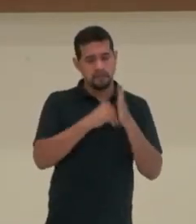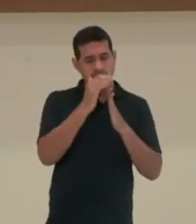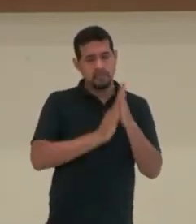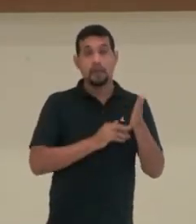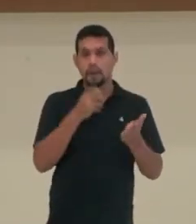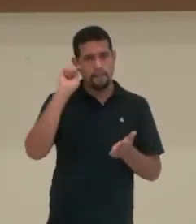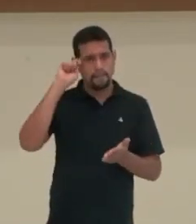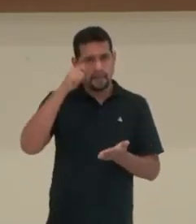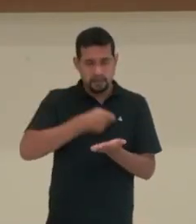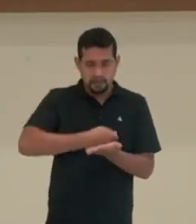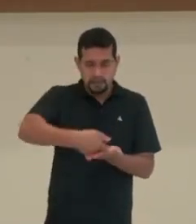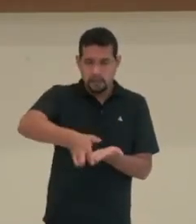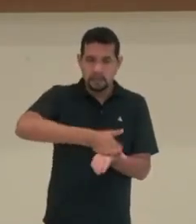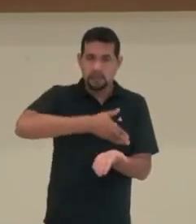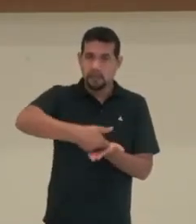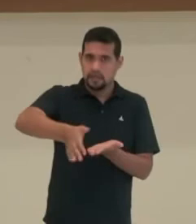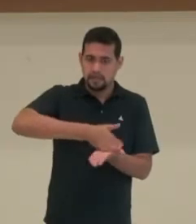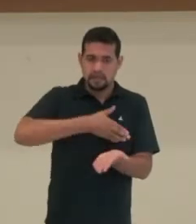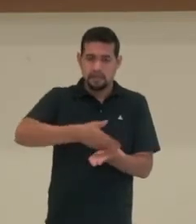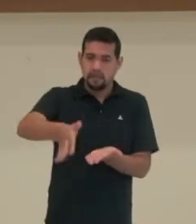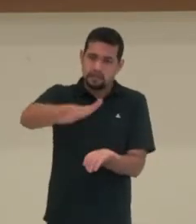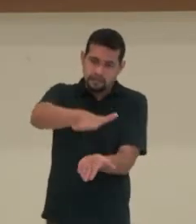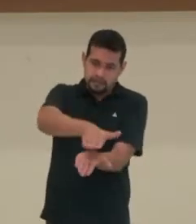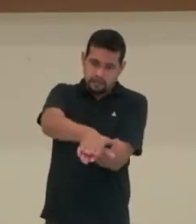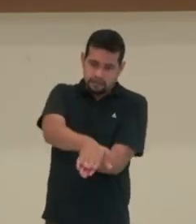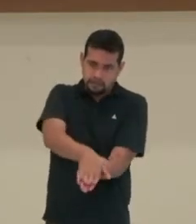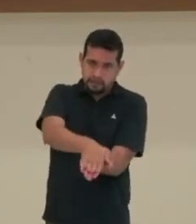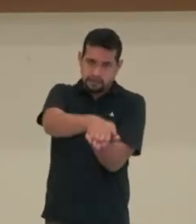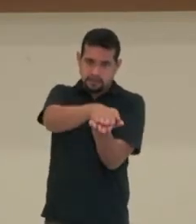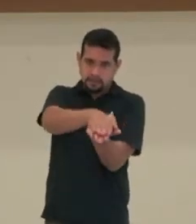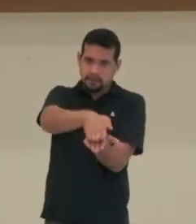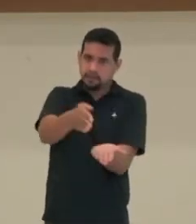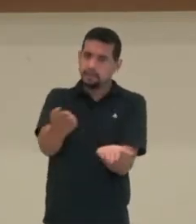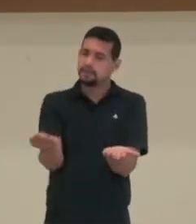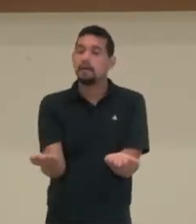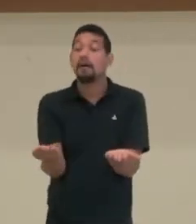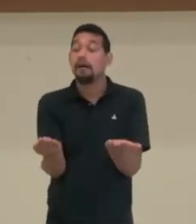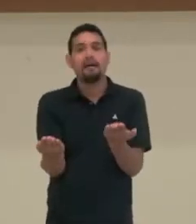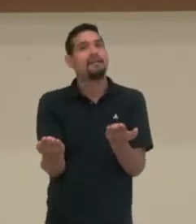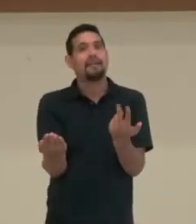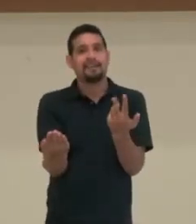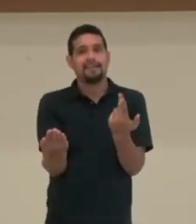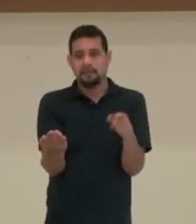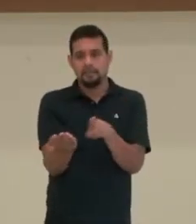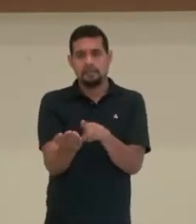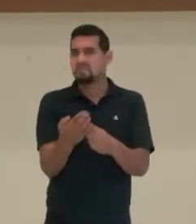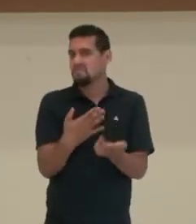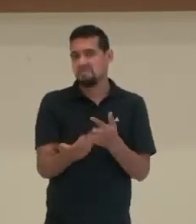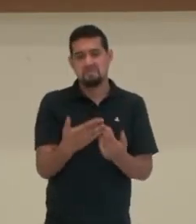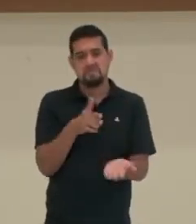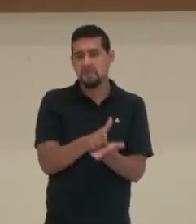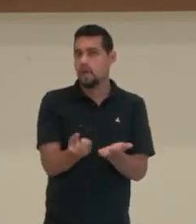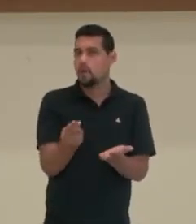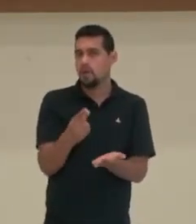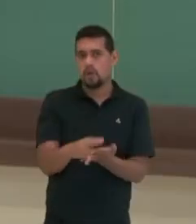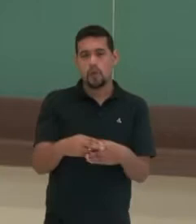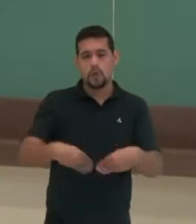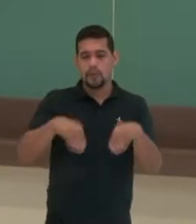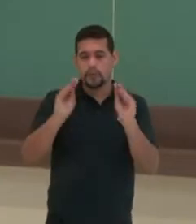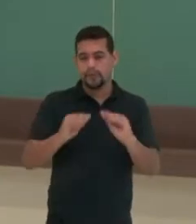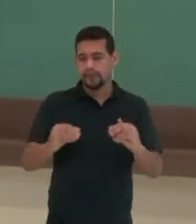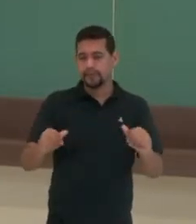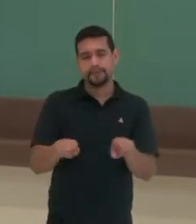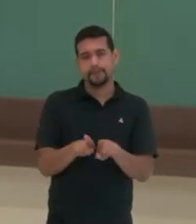de tinta preta, e quando pressionar, vai sair a gravura ali, a xilogravura, Seja no papel ou no tecido